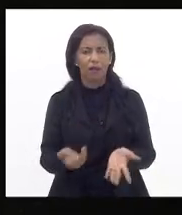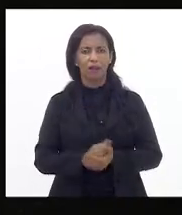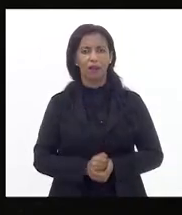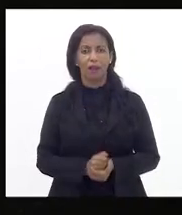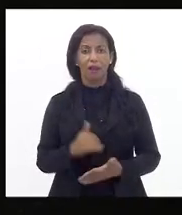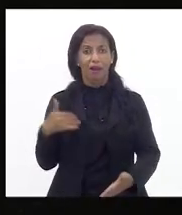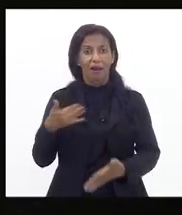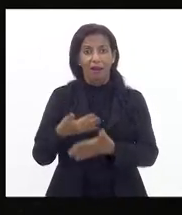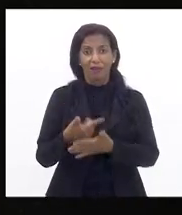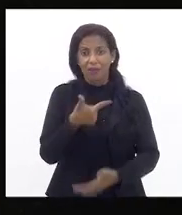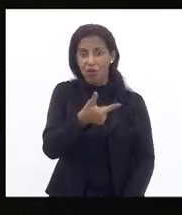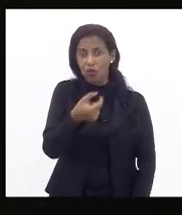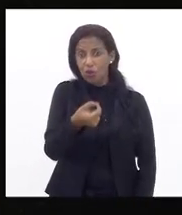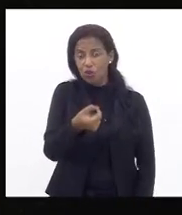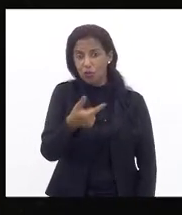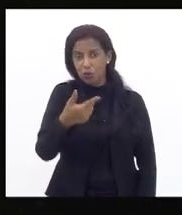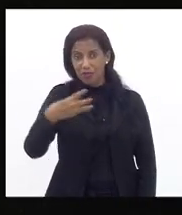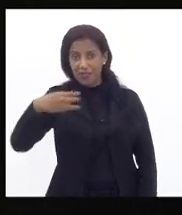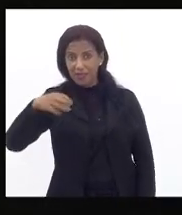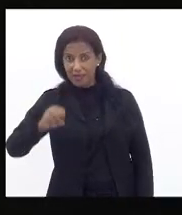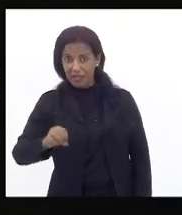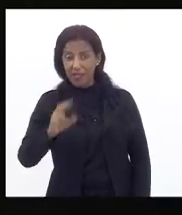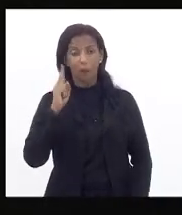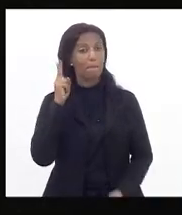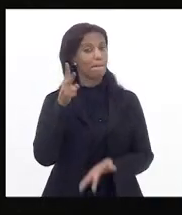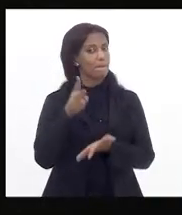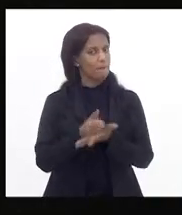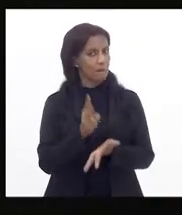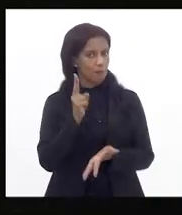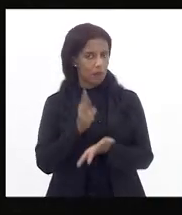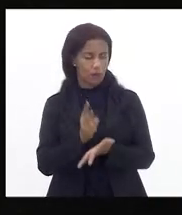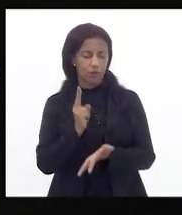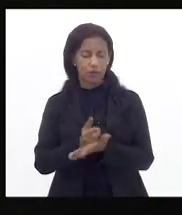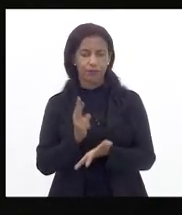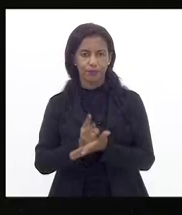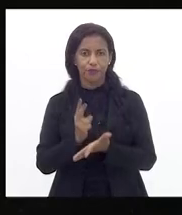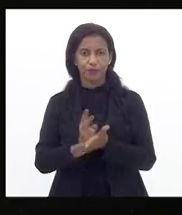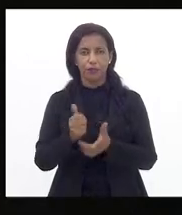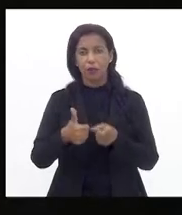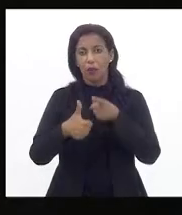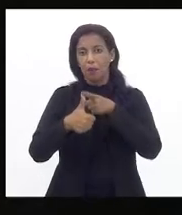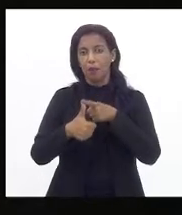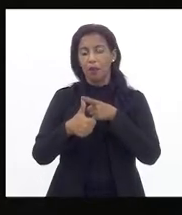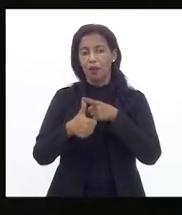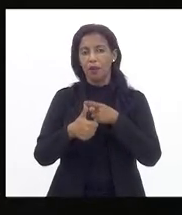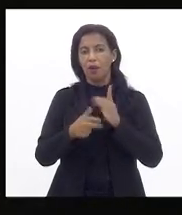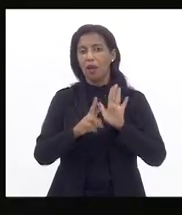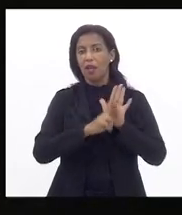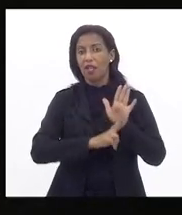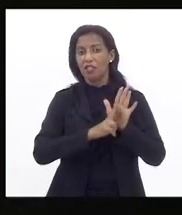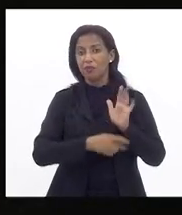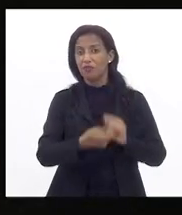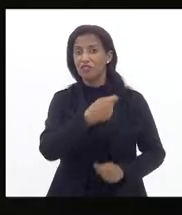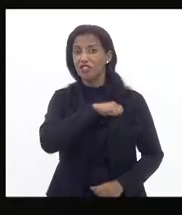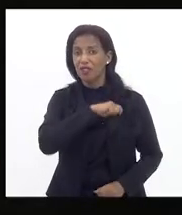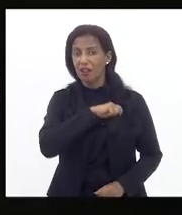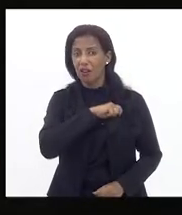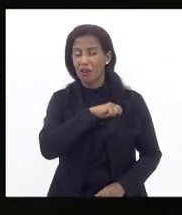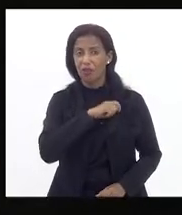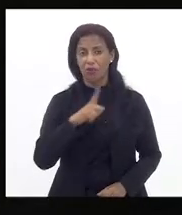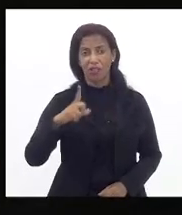até 2030 mesmo com o primeiro regime de recuperação fiscal